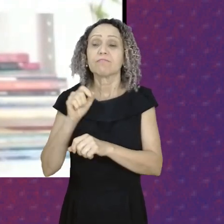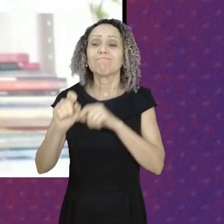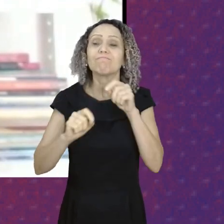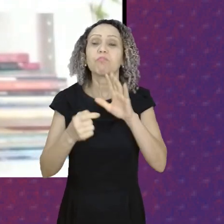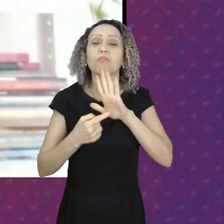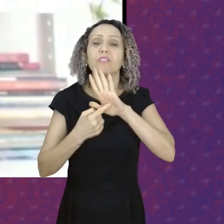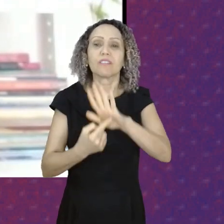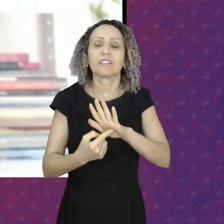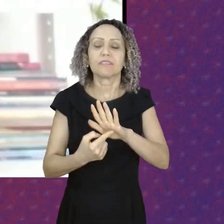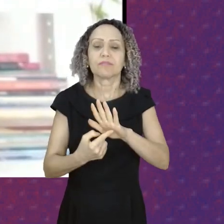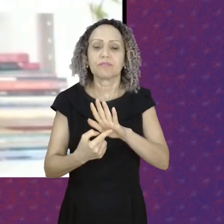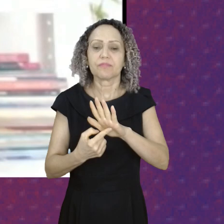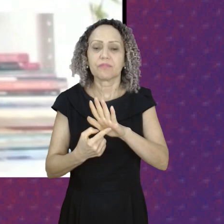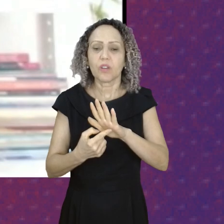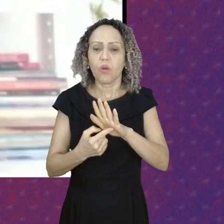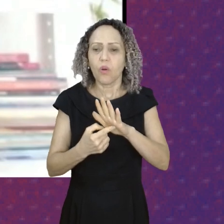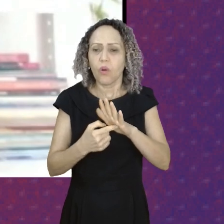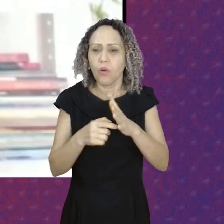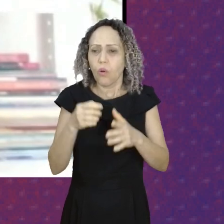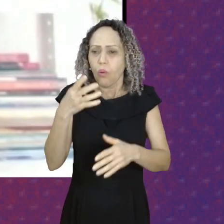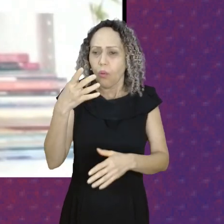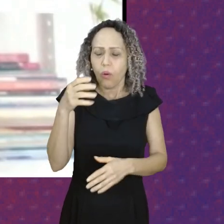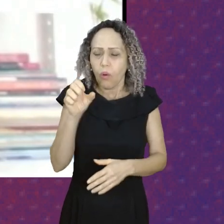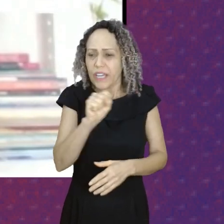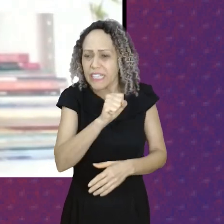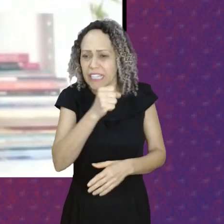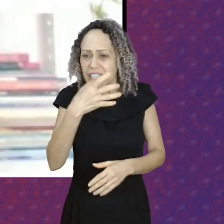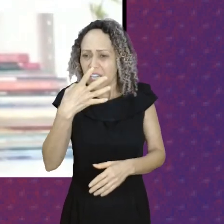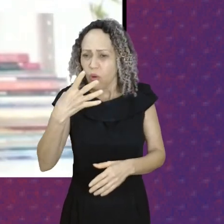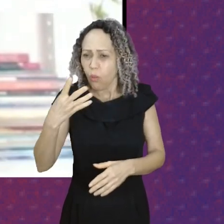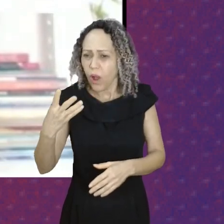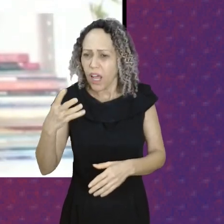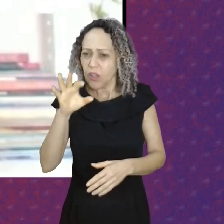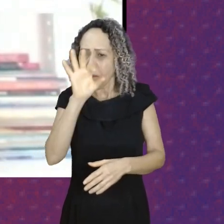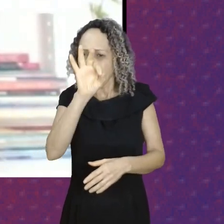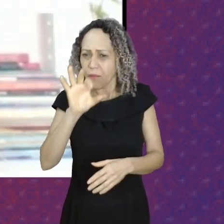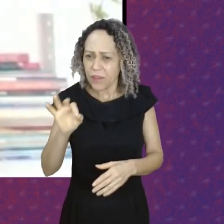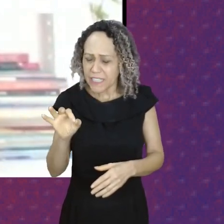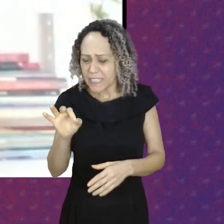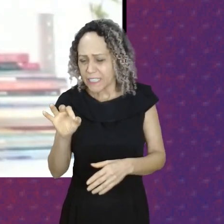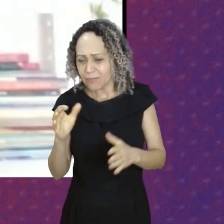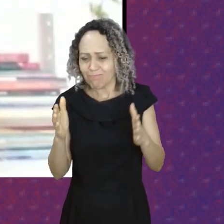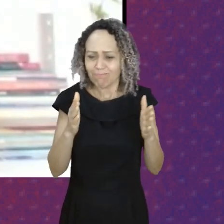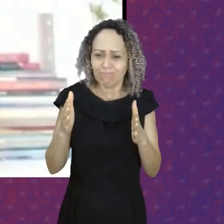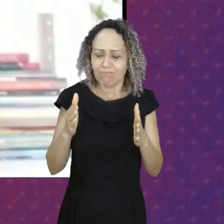mostraram que 84%, mais ou menos,